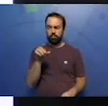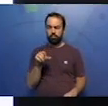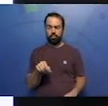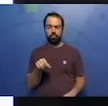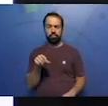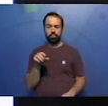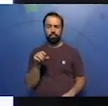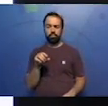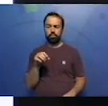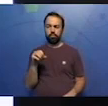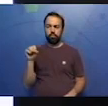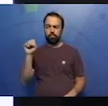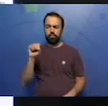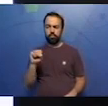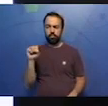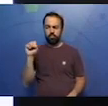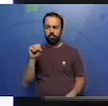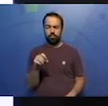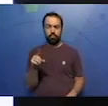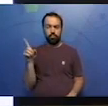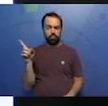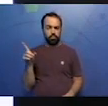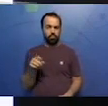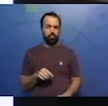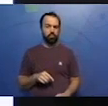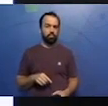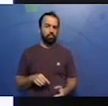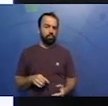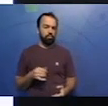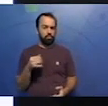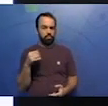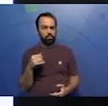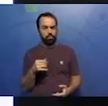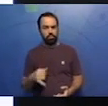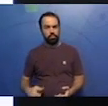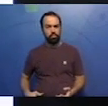essa imagem que já é bem conhecida por vocês, tá vendo?